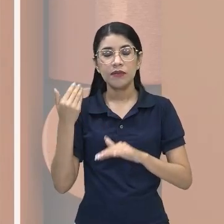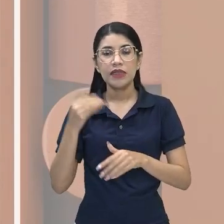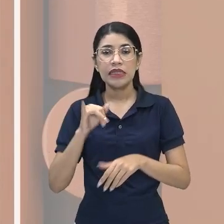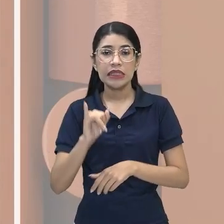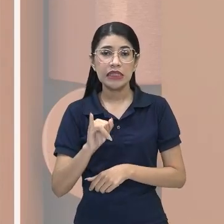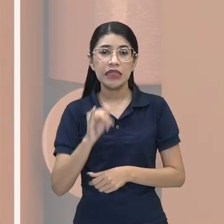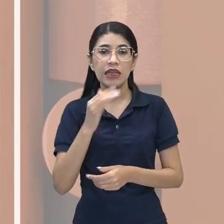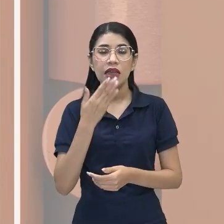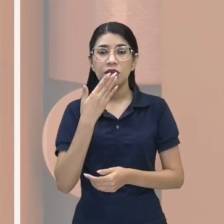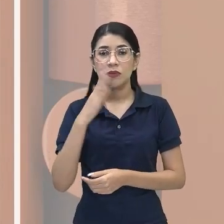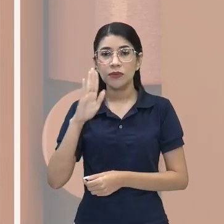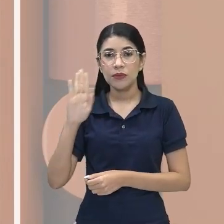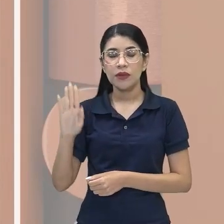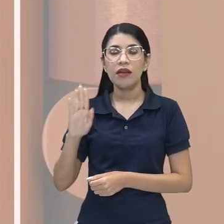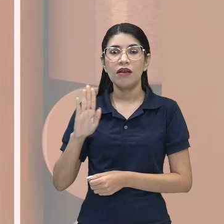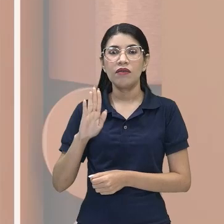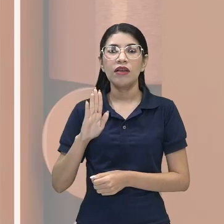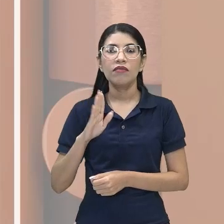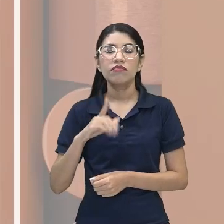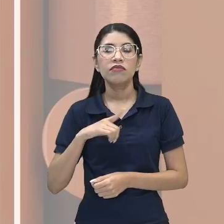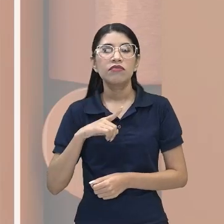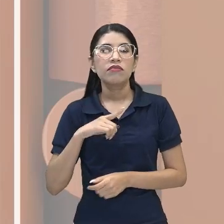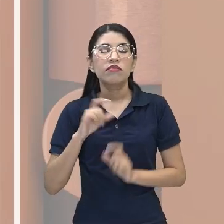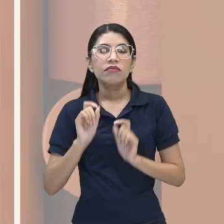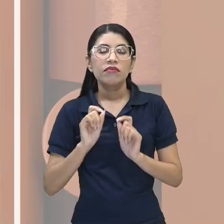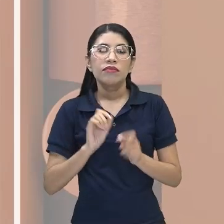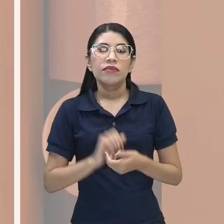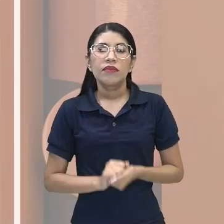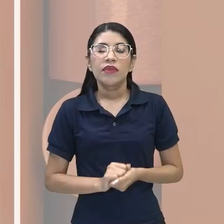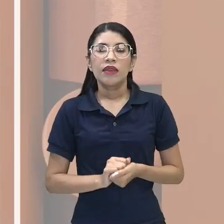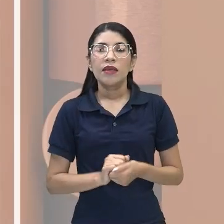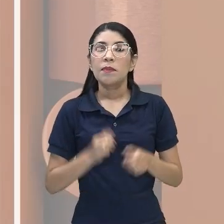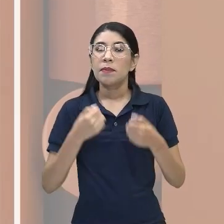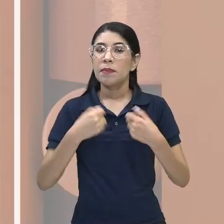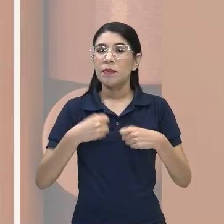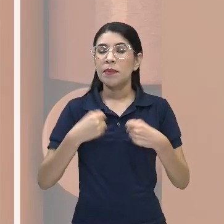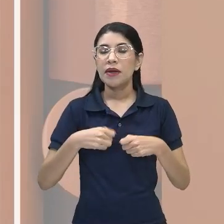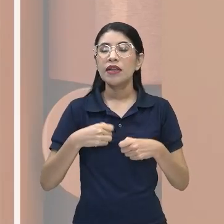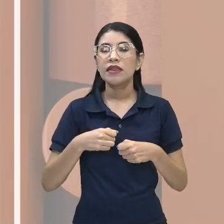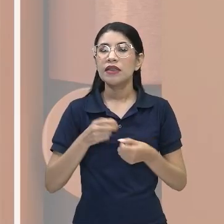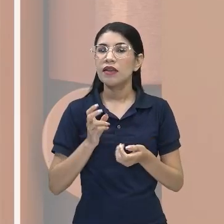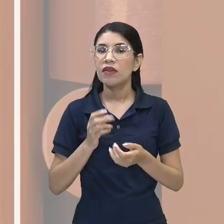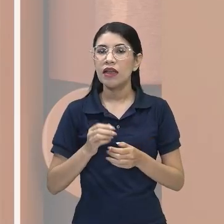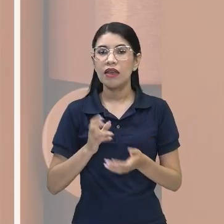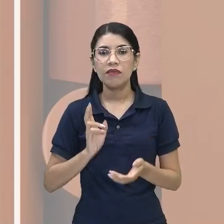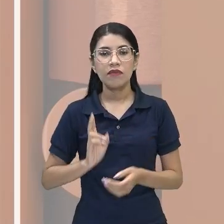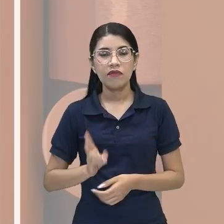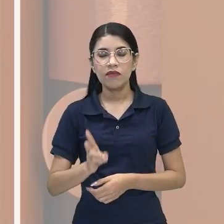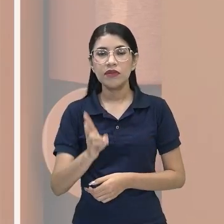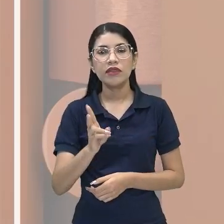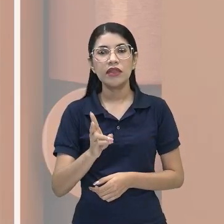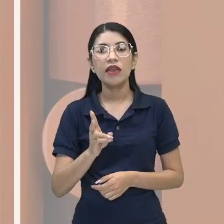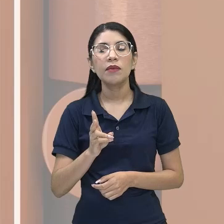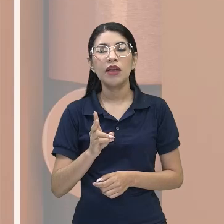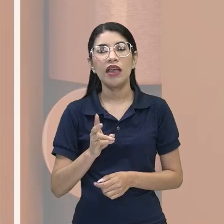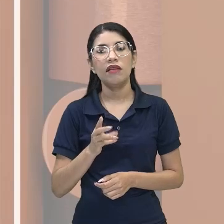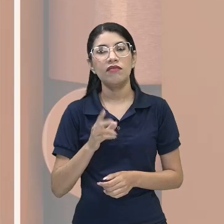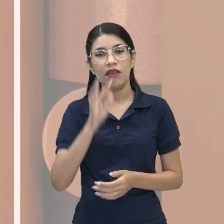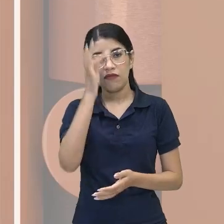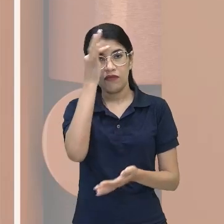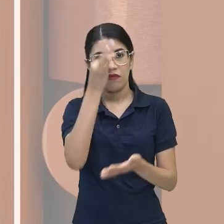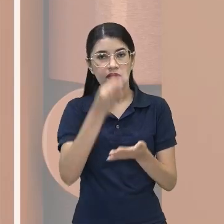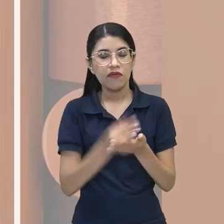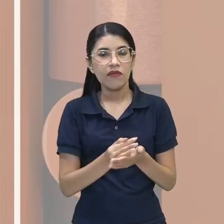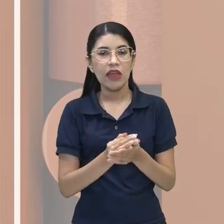jurava, prestava ali um juramento ao seu senhor, você deveria obviamente, ter que manter a sua palavra